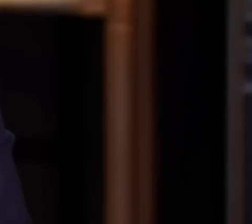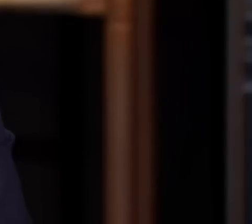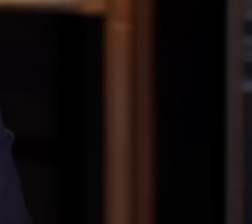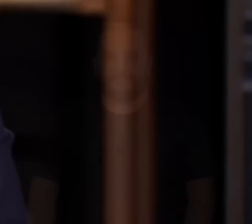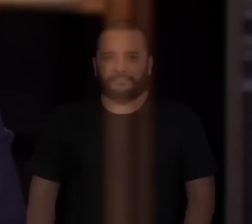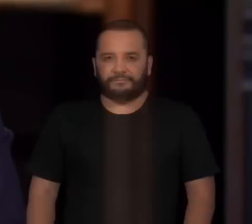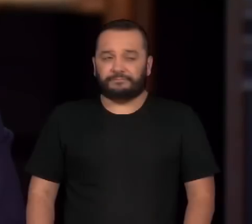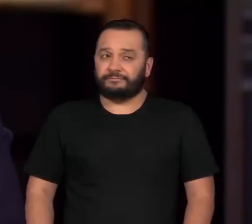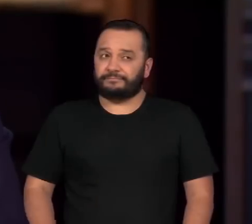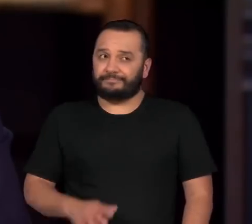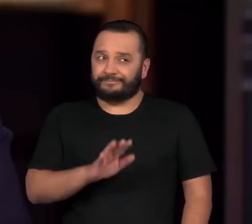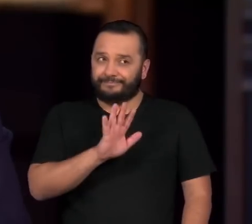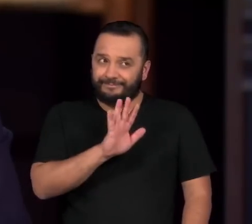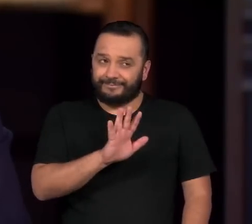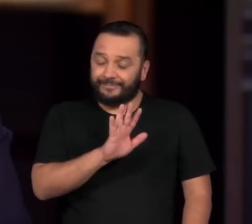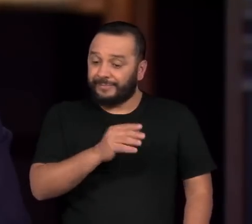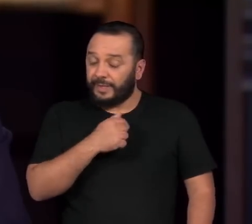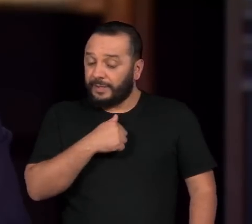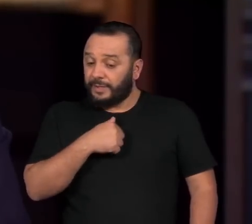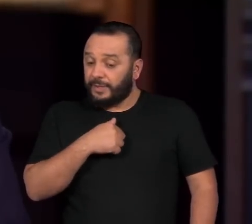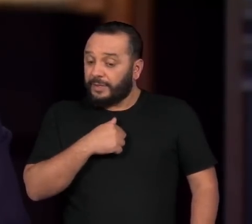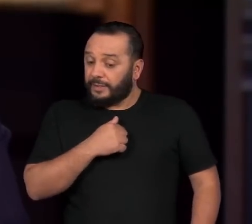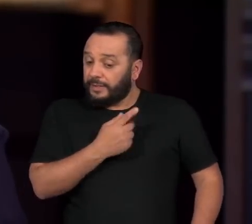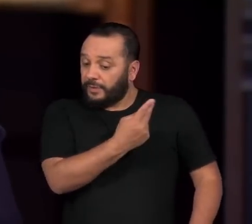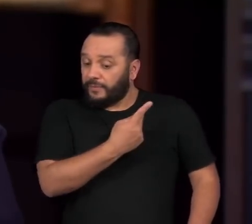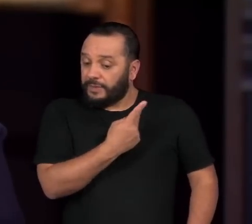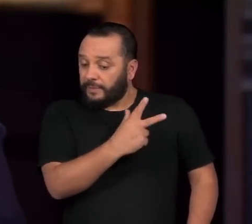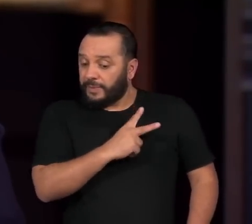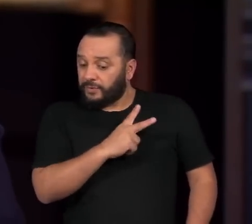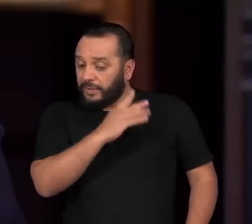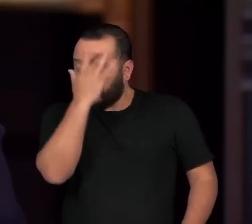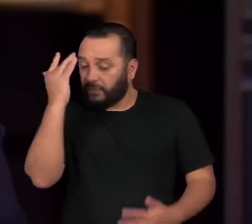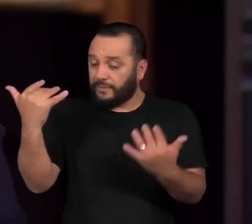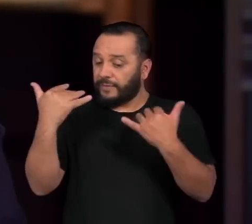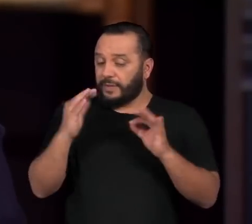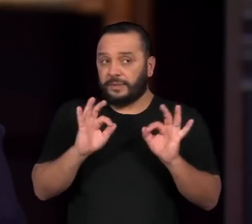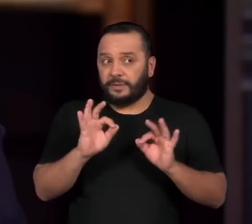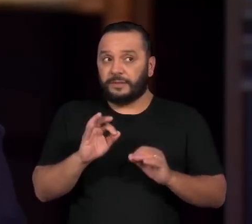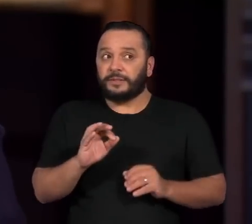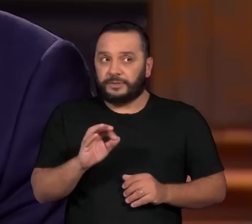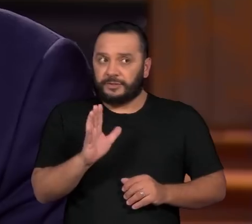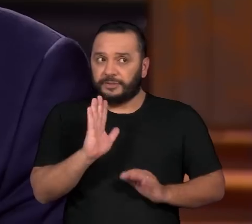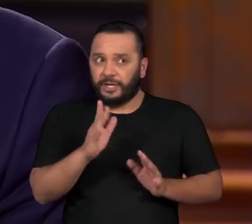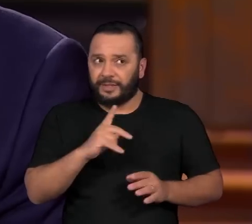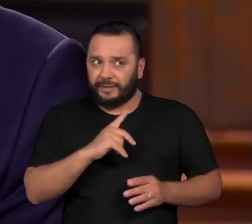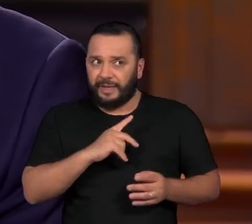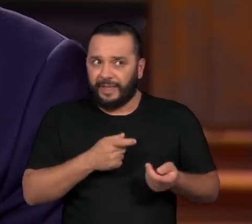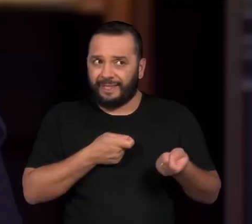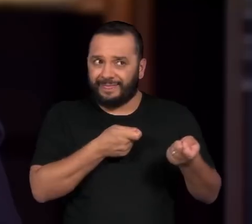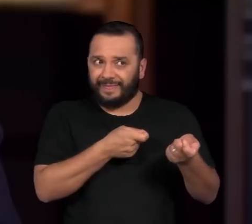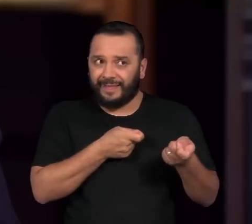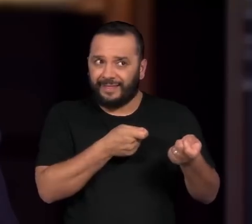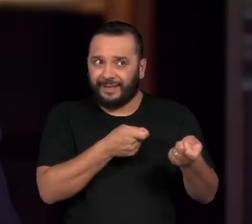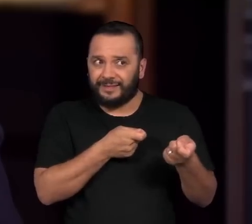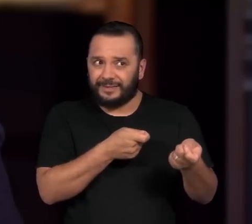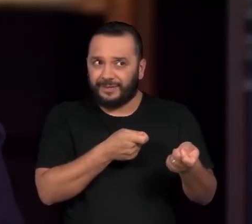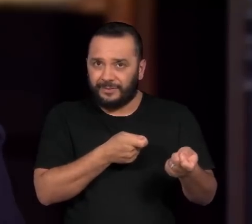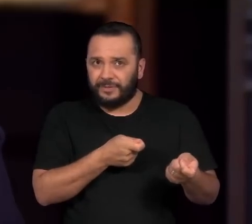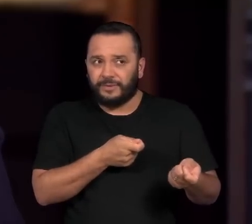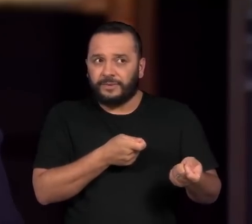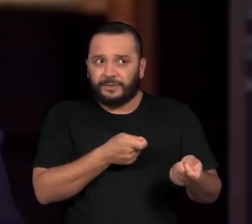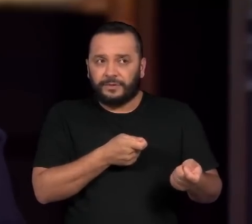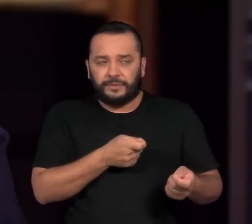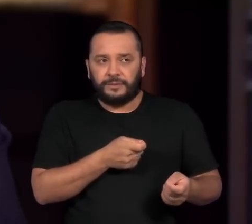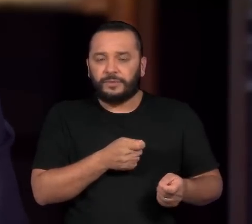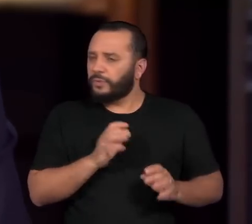Cá entre nós e ninguém está nos ouvindo. Você já sofreu essa tentação? Todos nós sofremos. Você já percebeu a hora que você